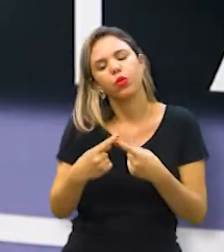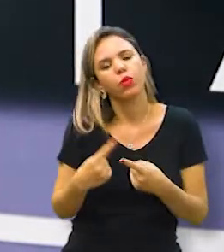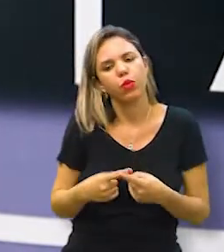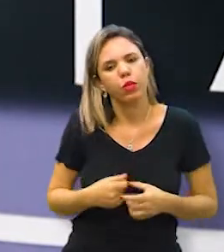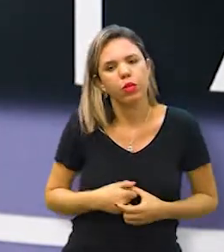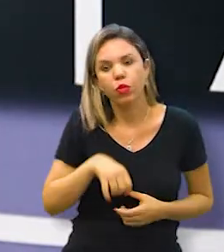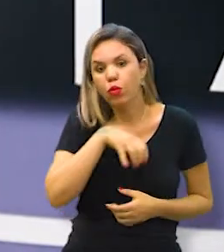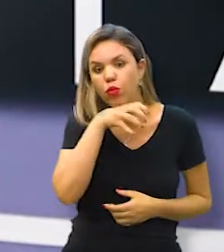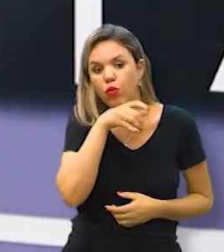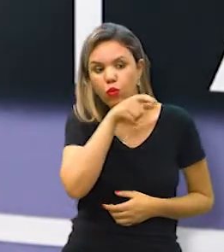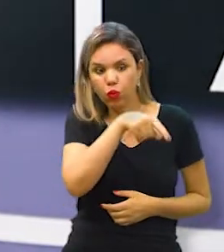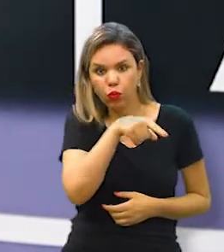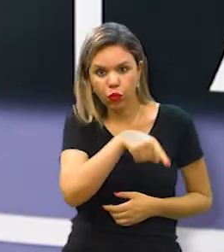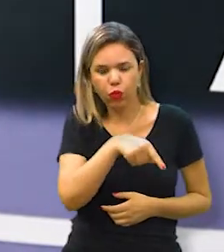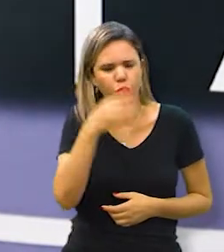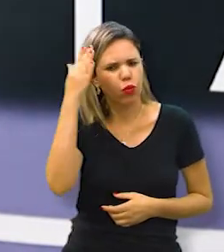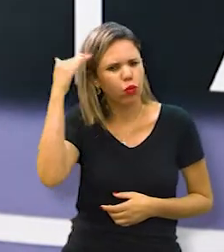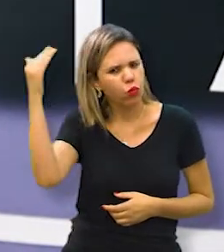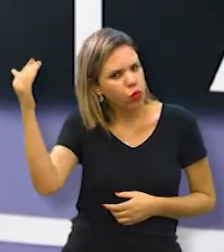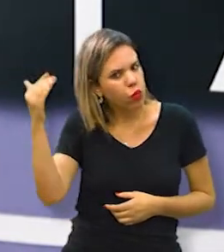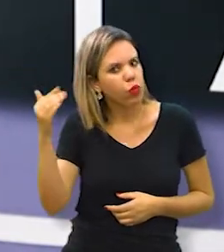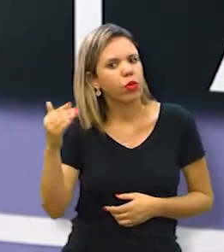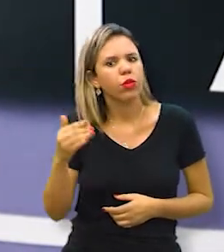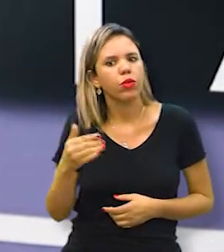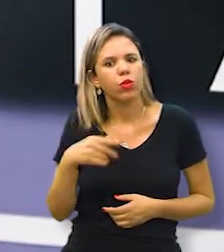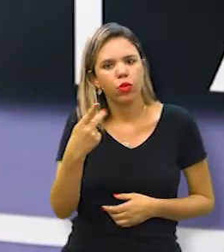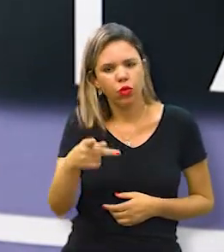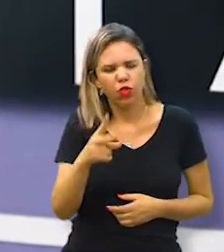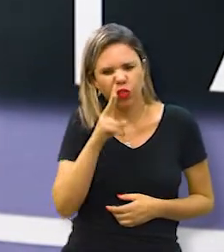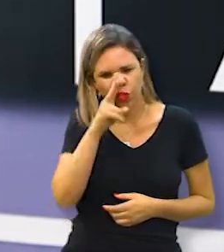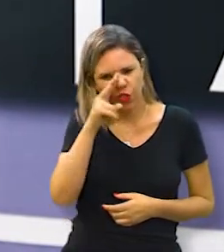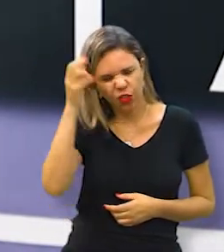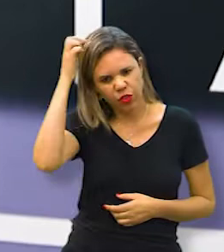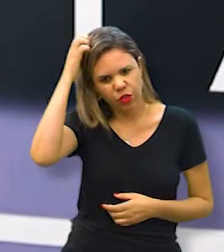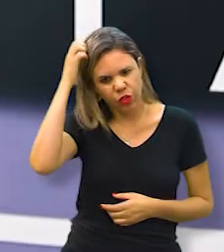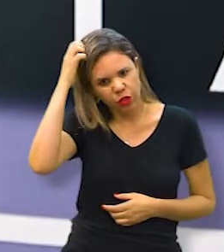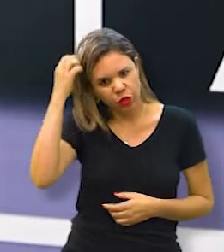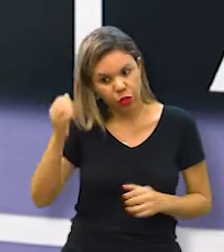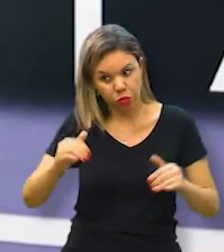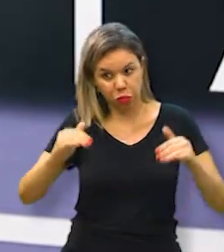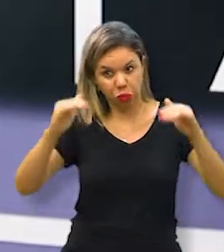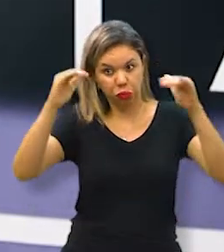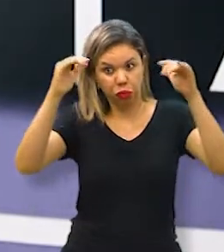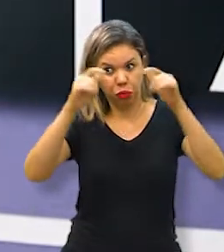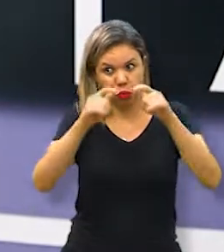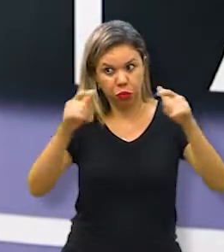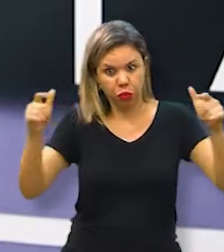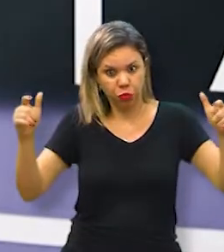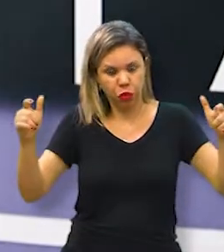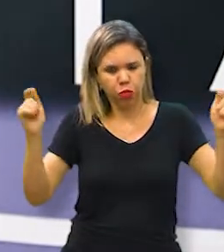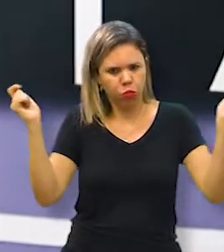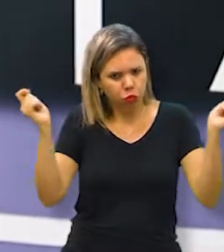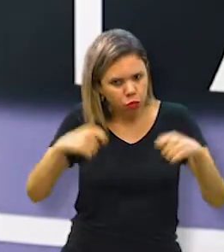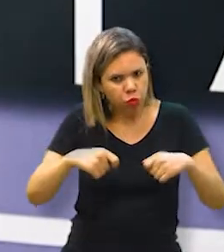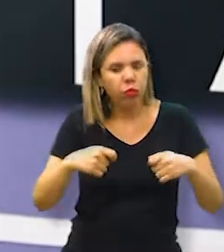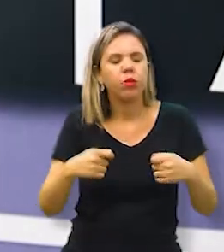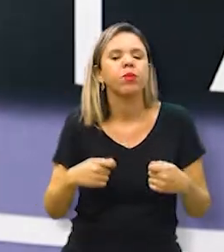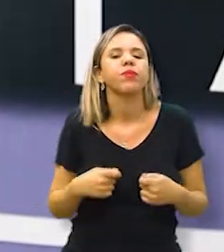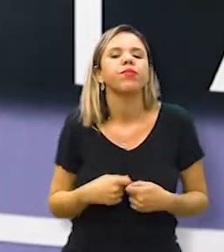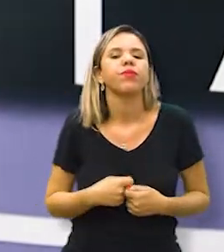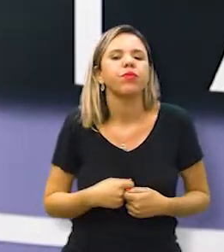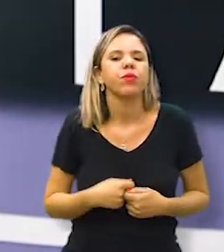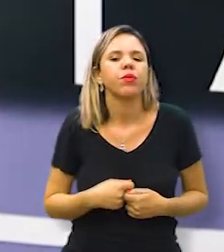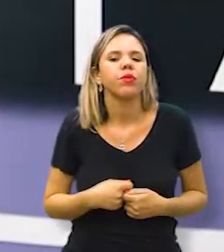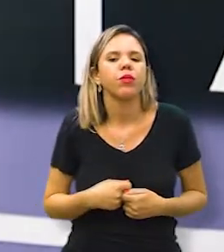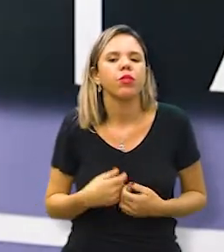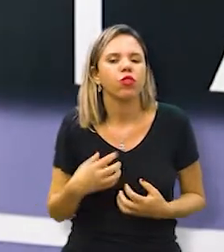Um animal que é muito conhecido pela sua força, pelo seu tamanho, pela sua imponência e também